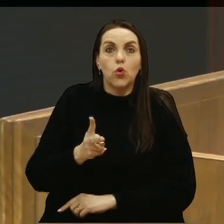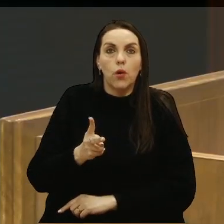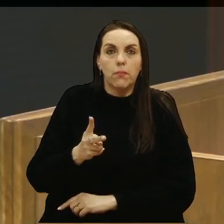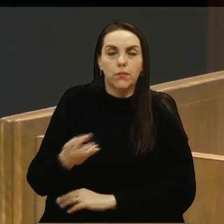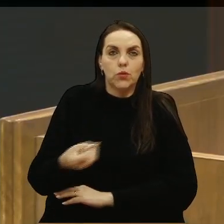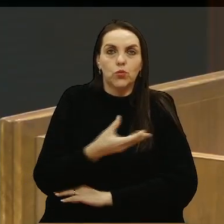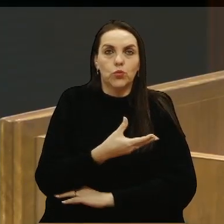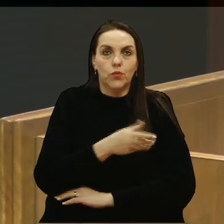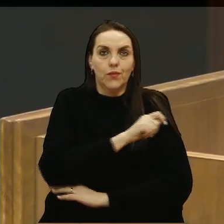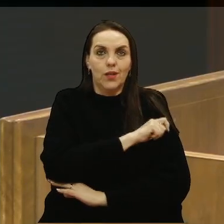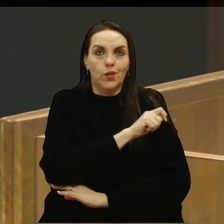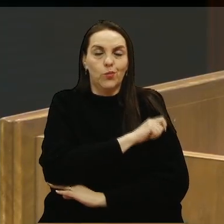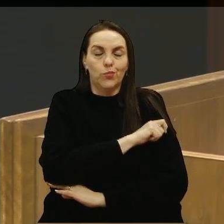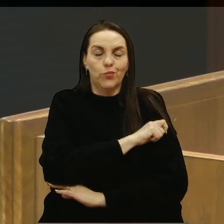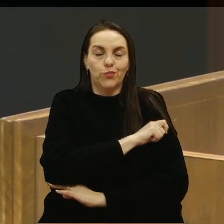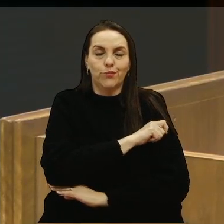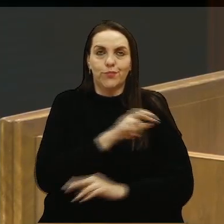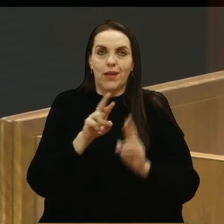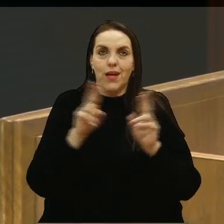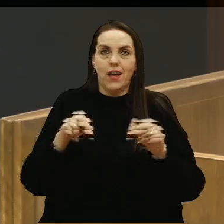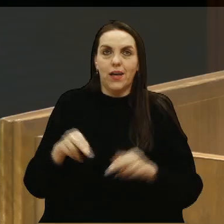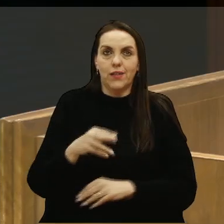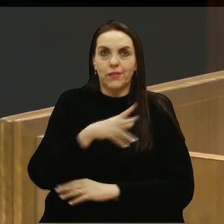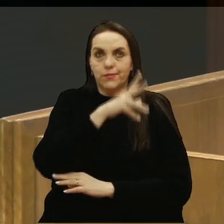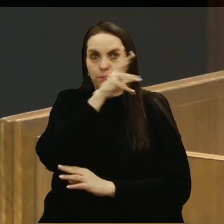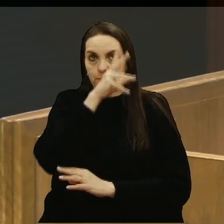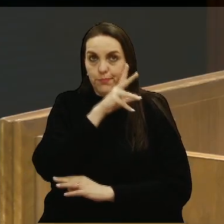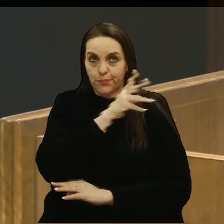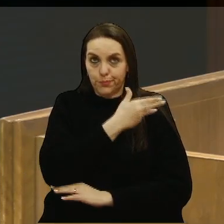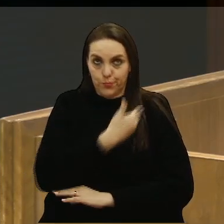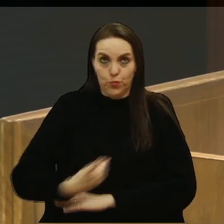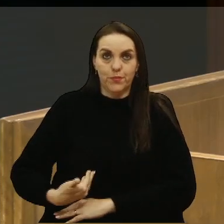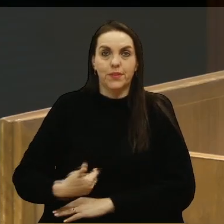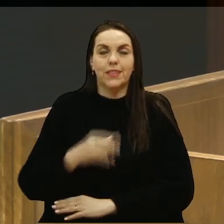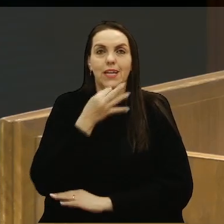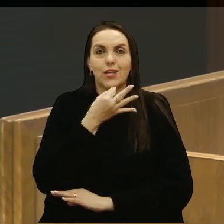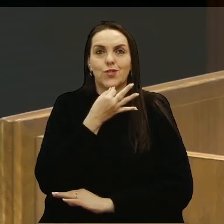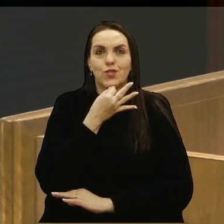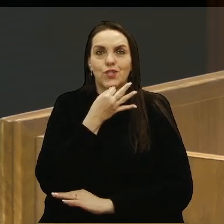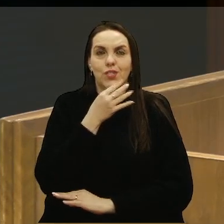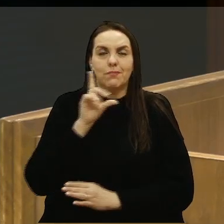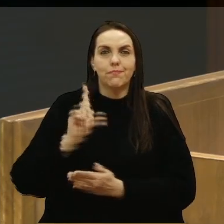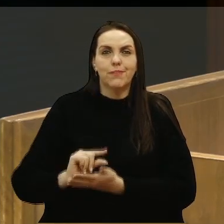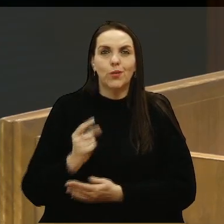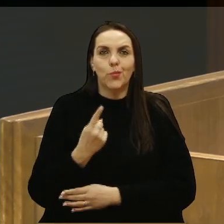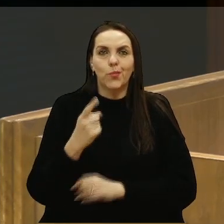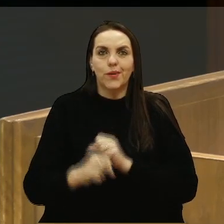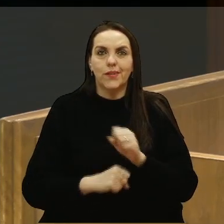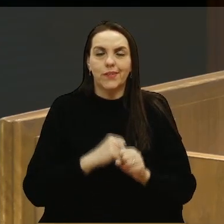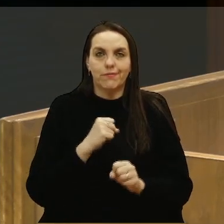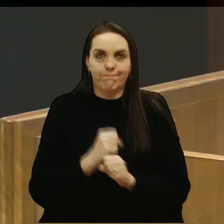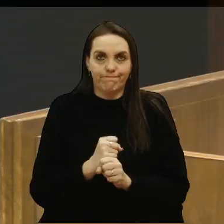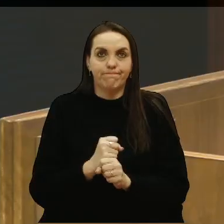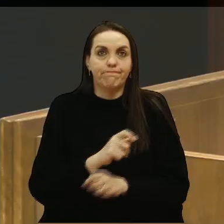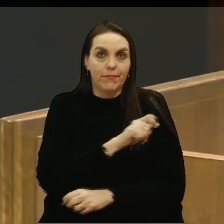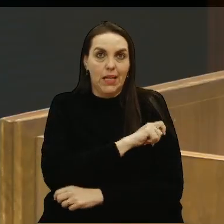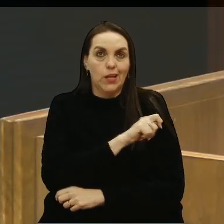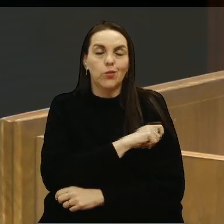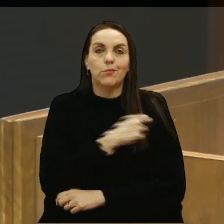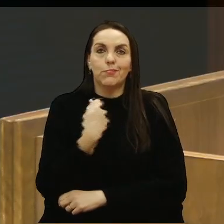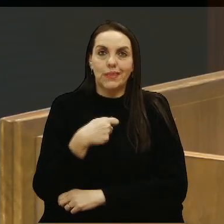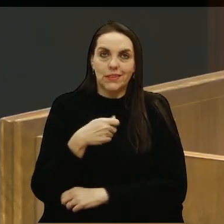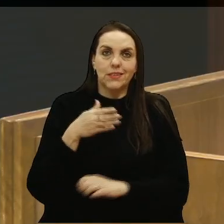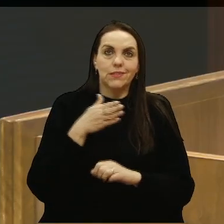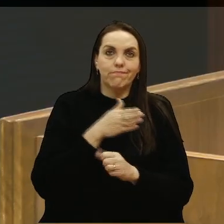alunos para a rede pública de Caxias. E isso em menos de um ano. E esses alunos precisam ser colocados em algum